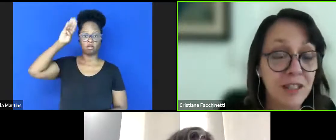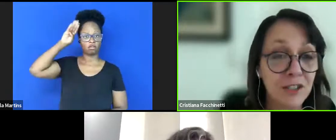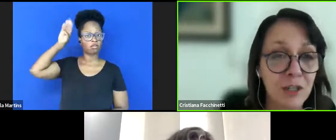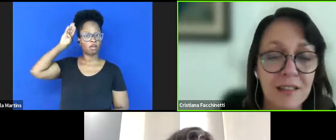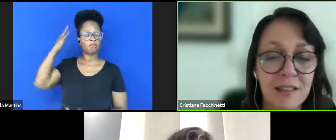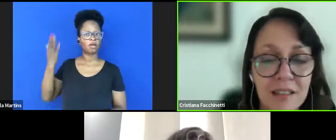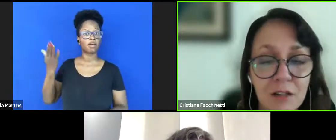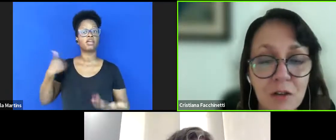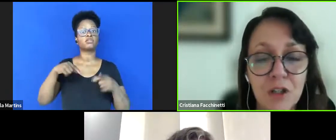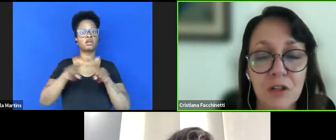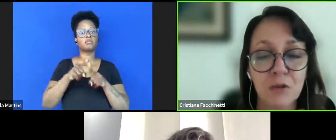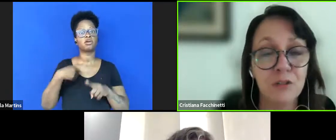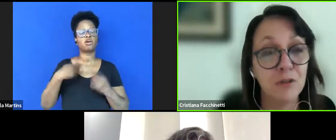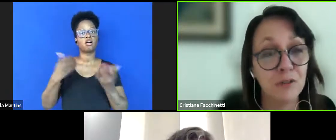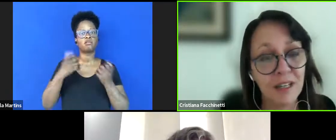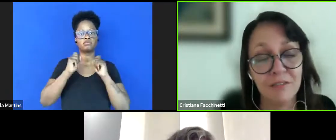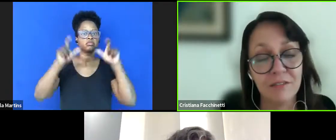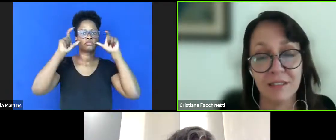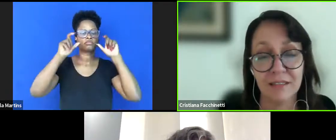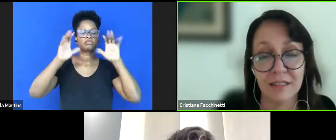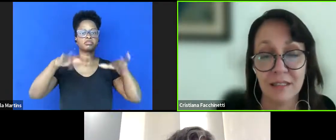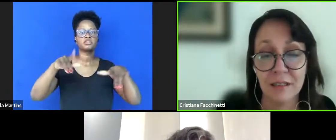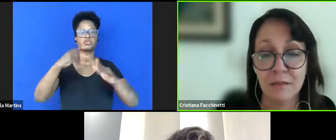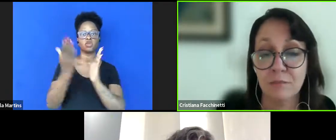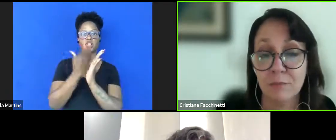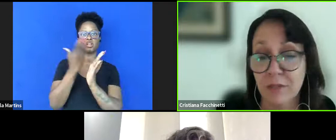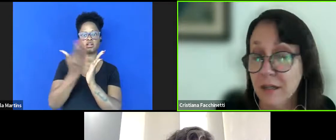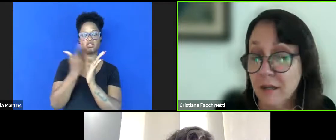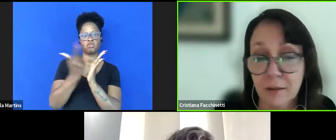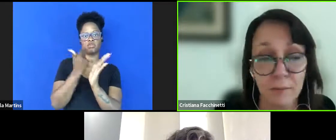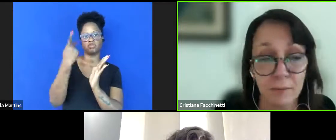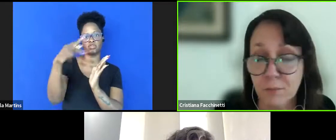eu gostaria de chamar a atenção que o livro dela vai ser aí